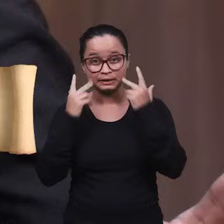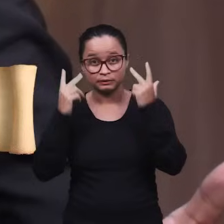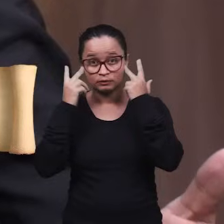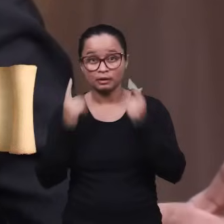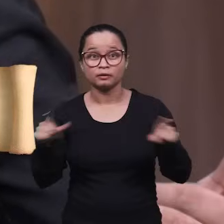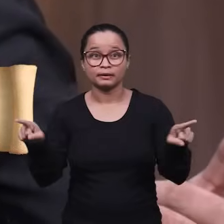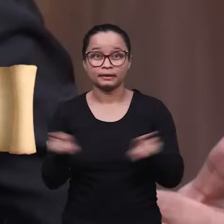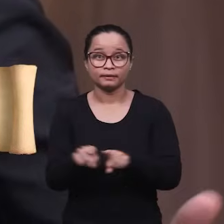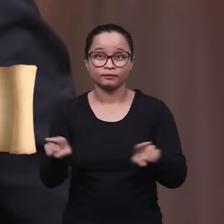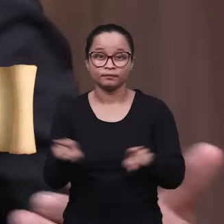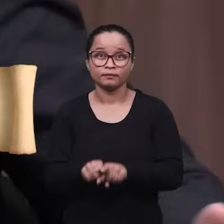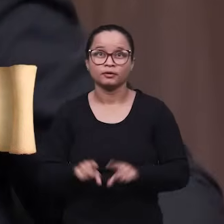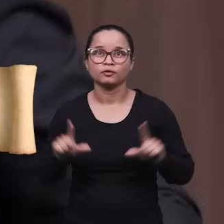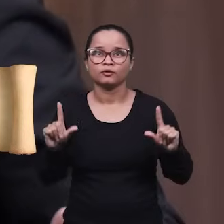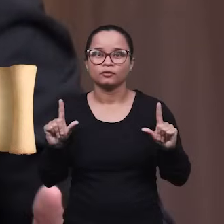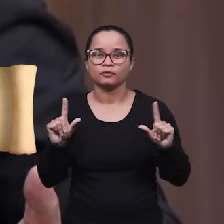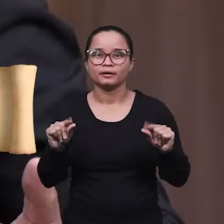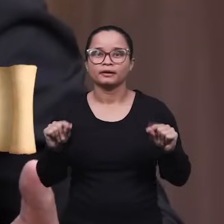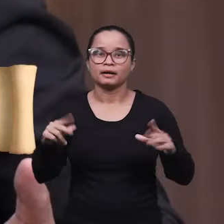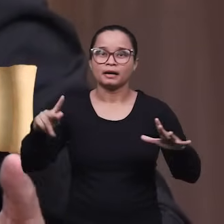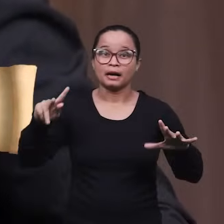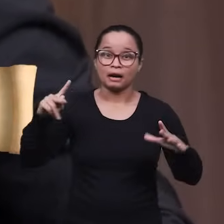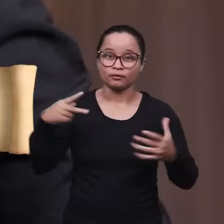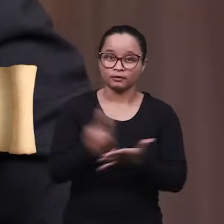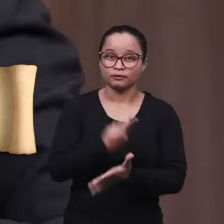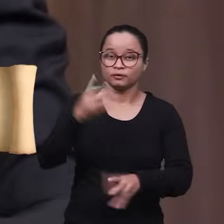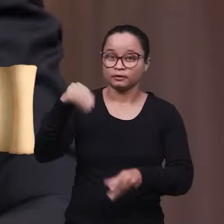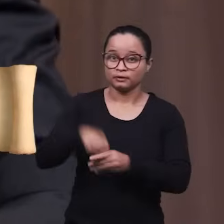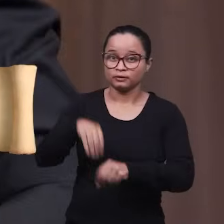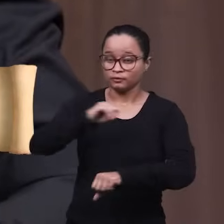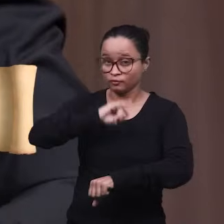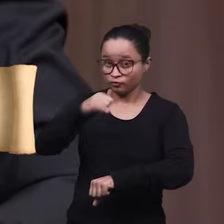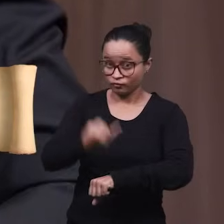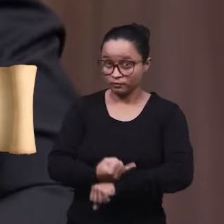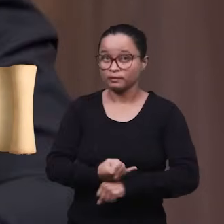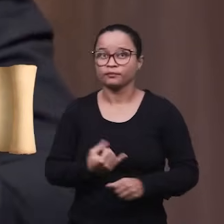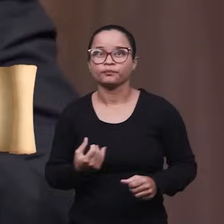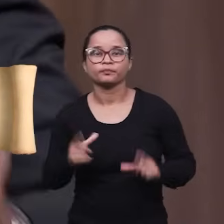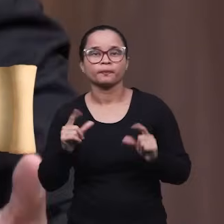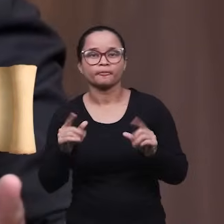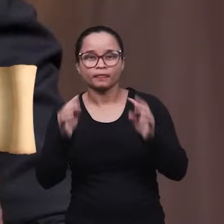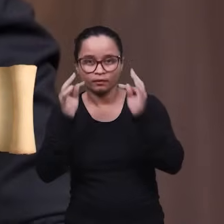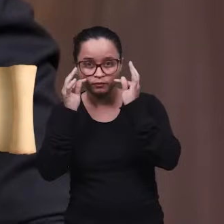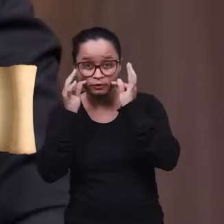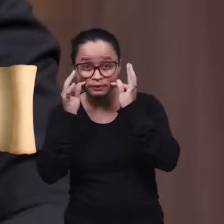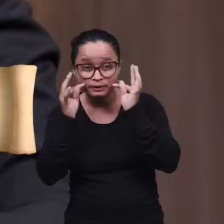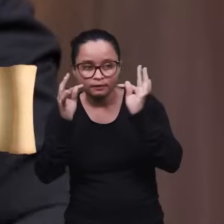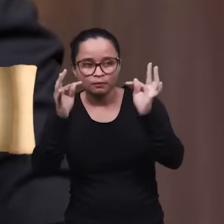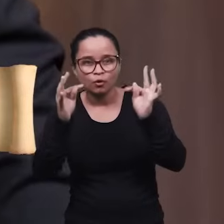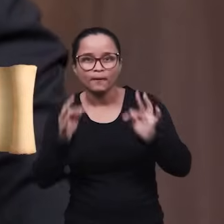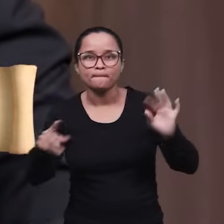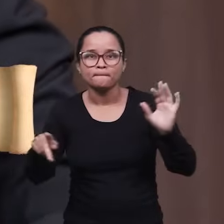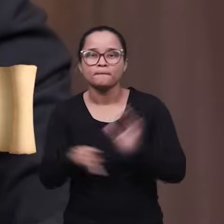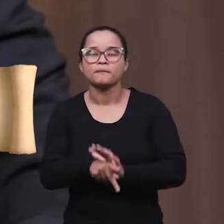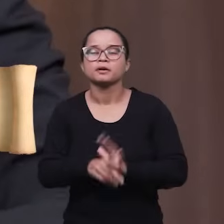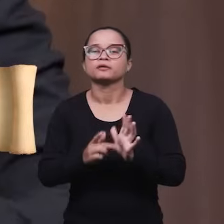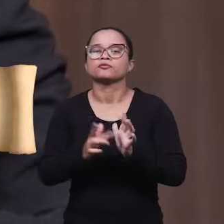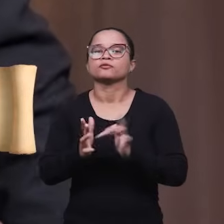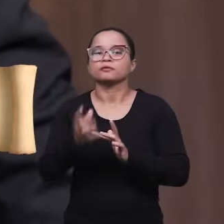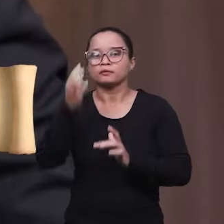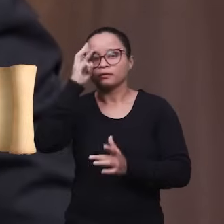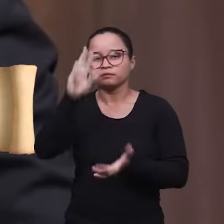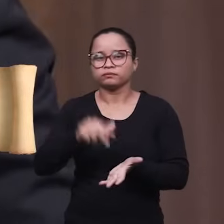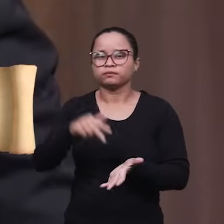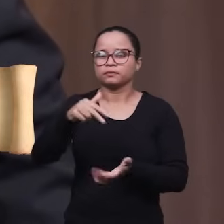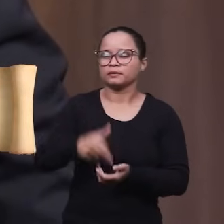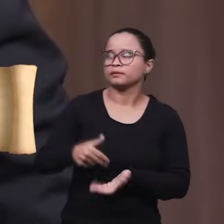que aconteceram dentro de Jerusalém, daqueles até que foram testemunhas da ressurreição, da